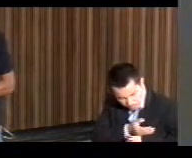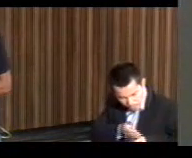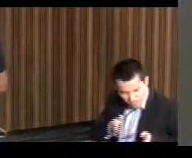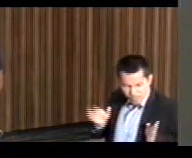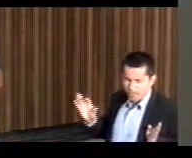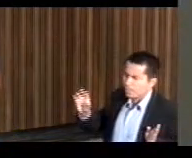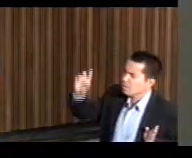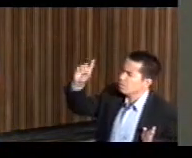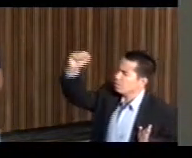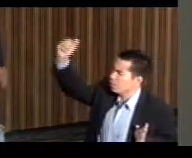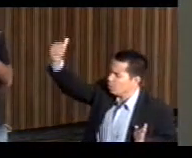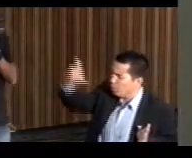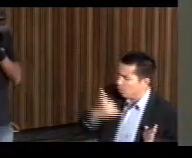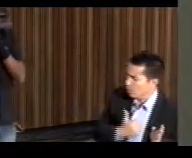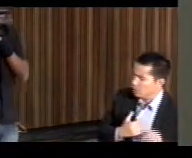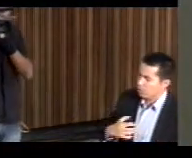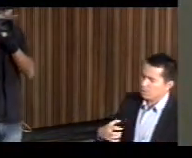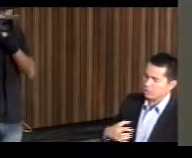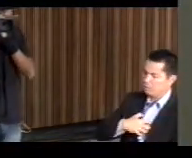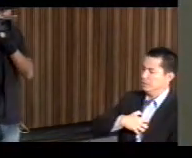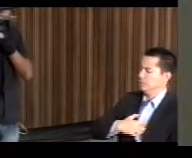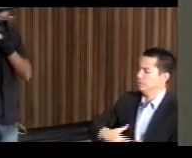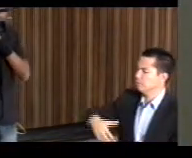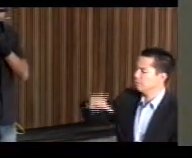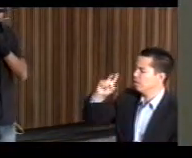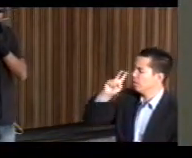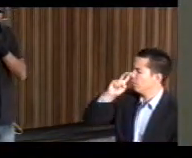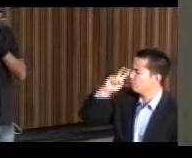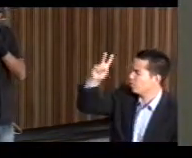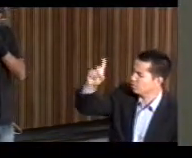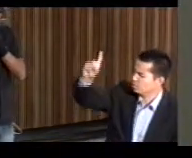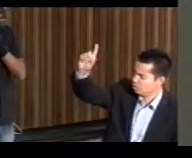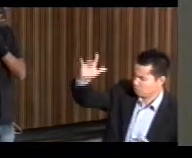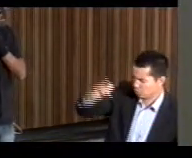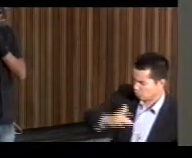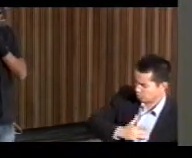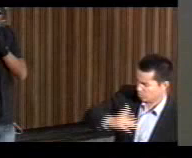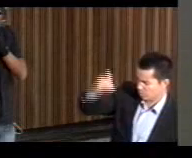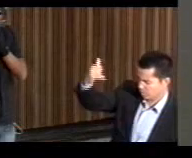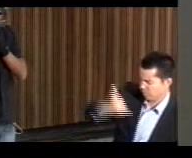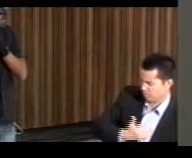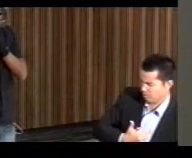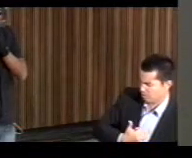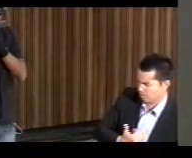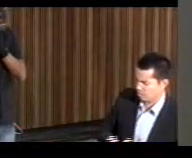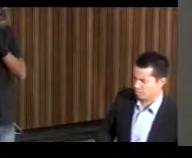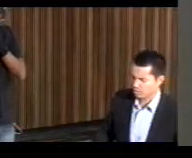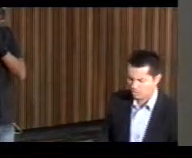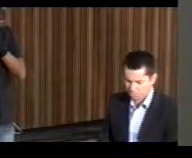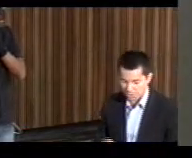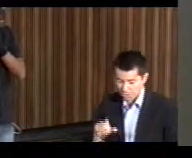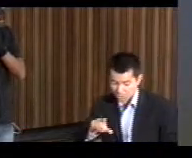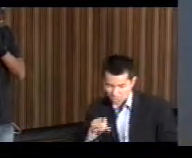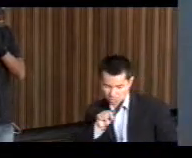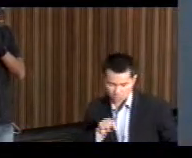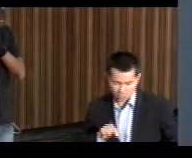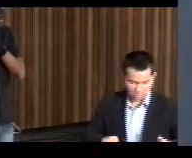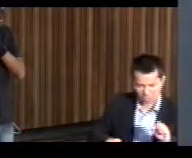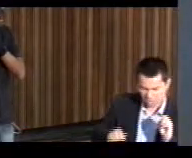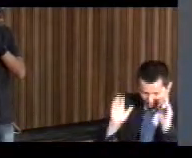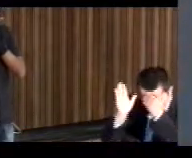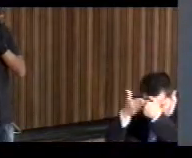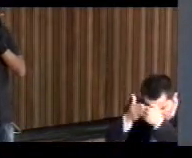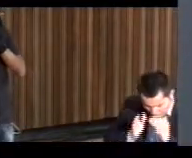Senhor. Que as decisões que eles têm que tomar não sejam tomadas pelo discernimento ou escrutínio da